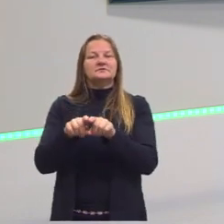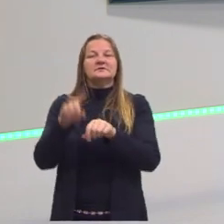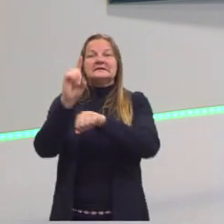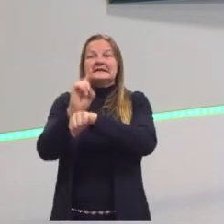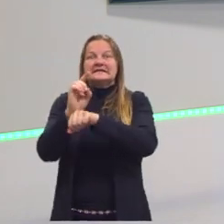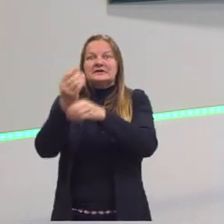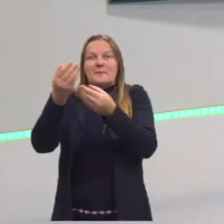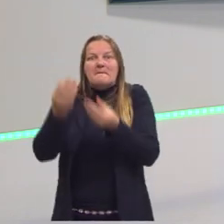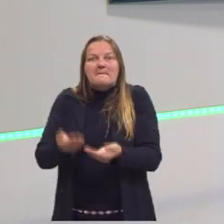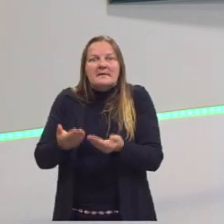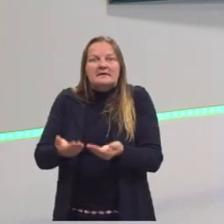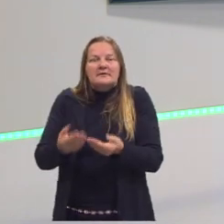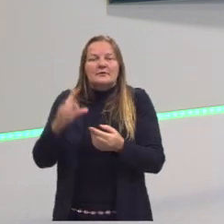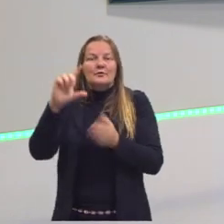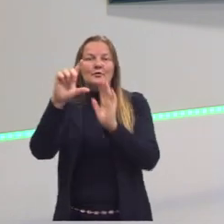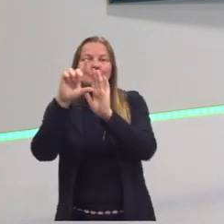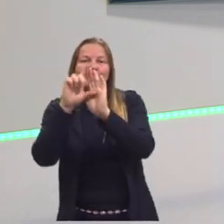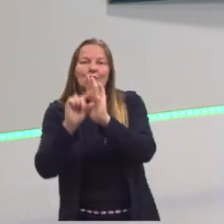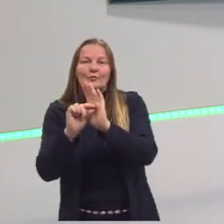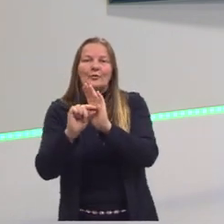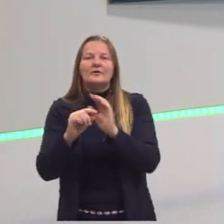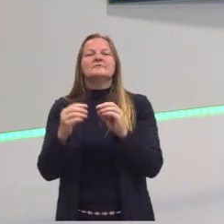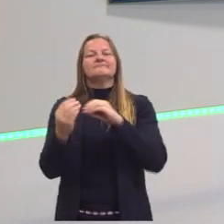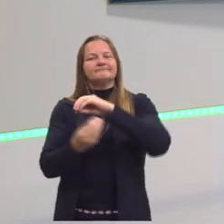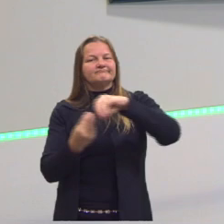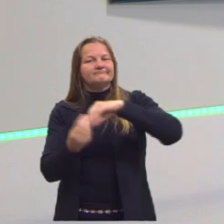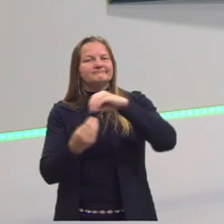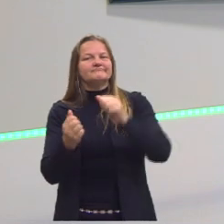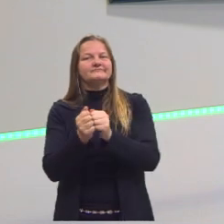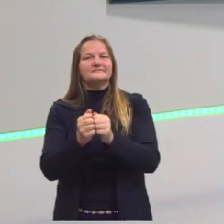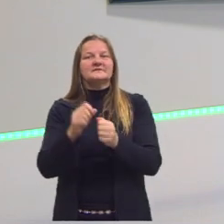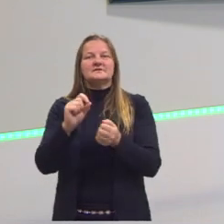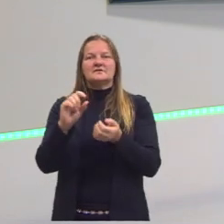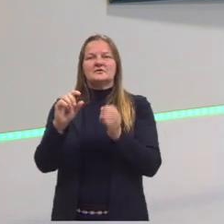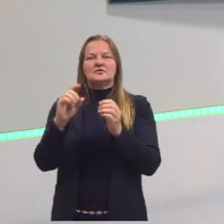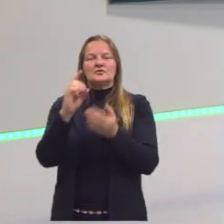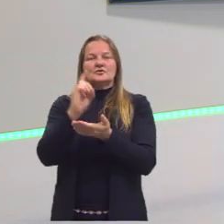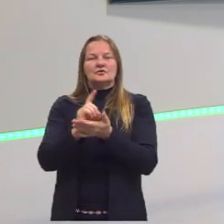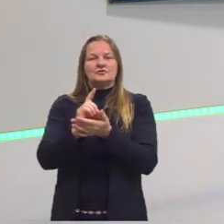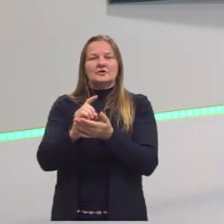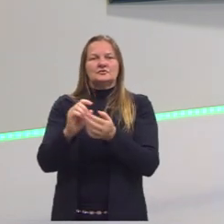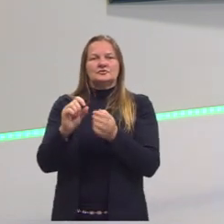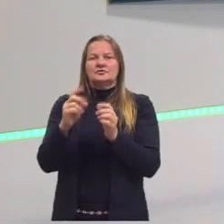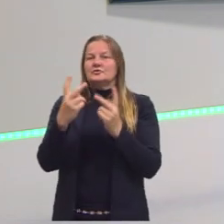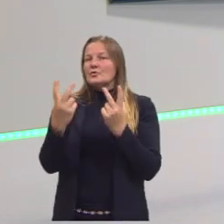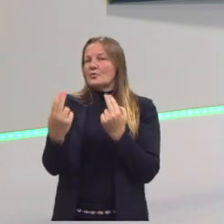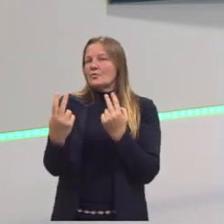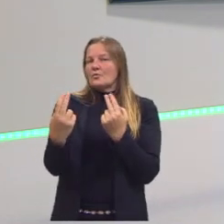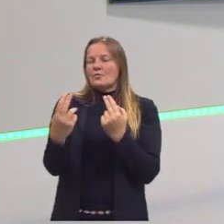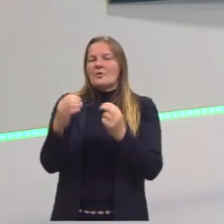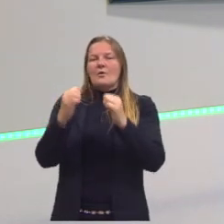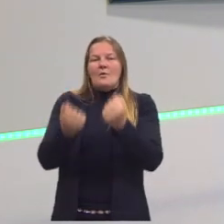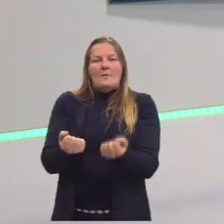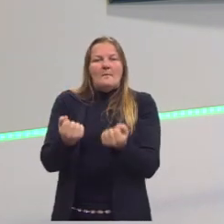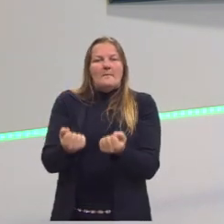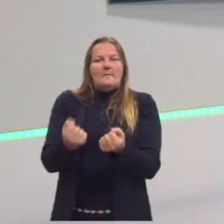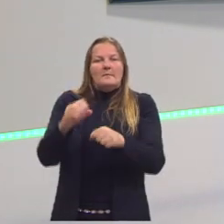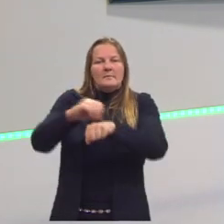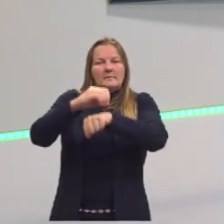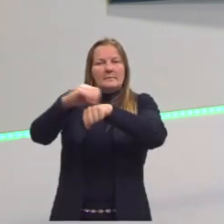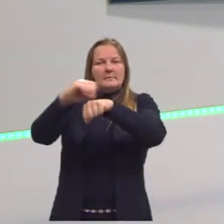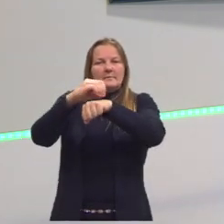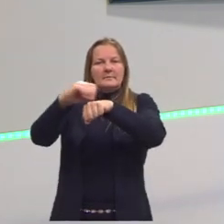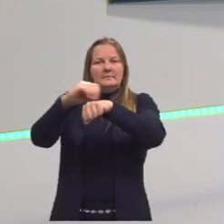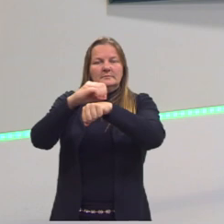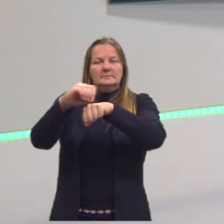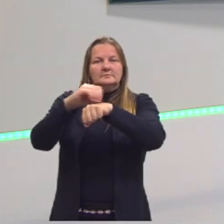então fosse menor ele sabia que tem algo junto né E se fosse menor né relativo ao ao peso de ouro que o